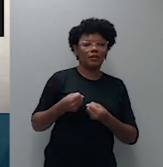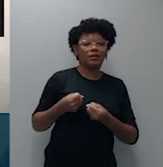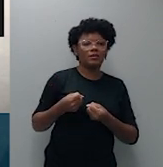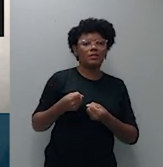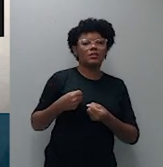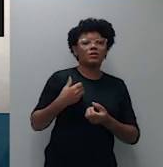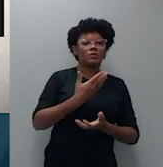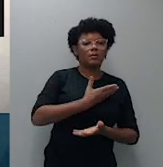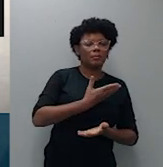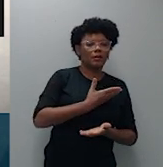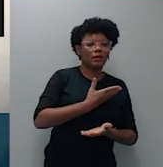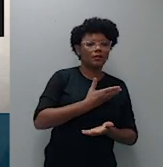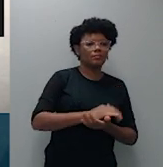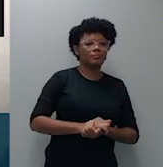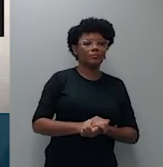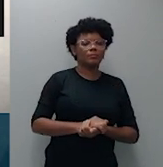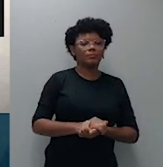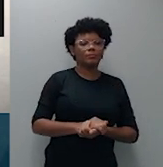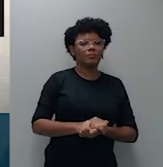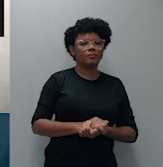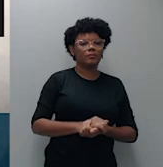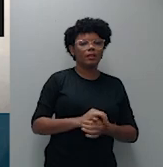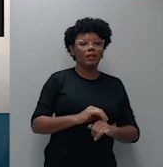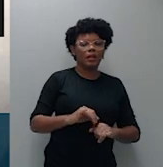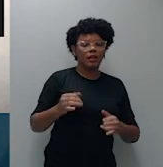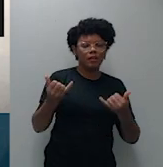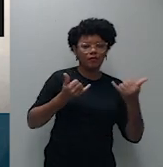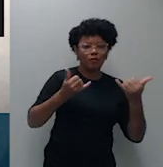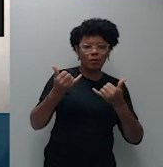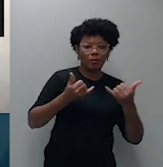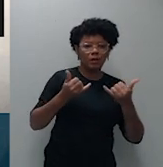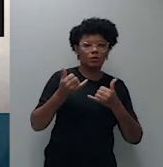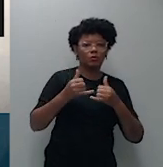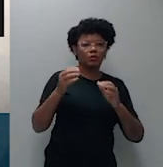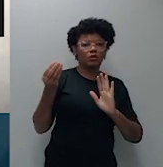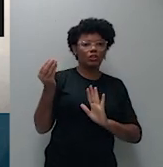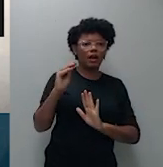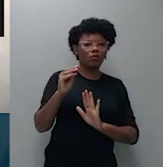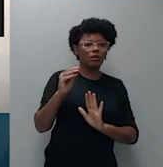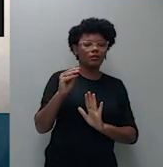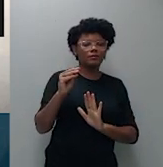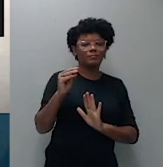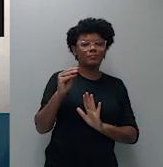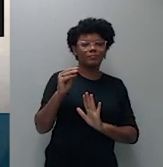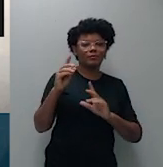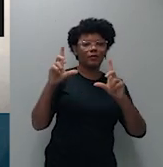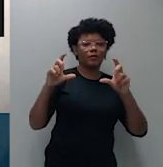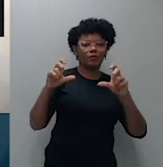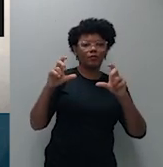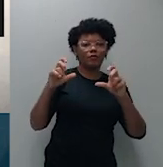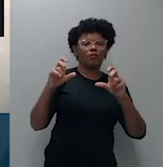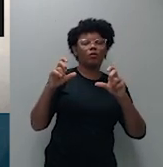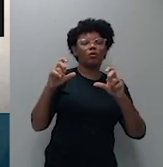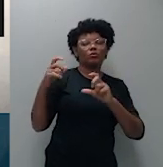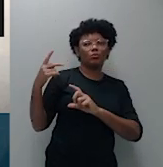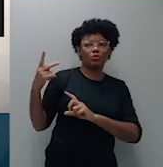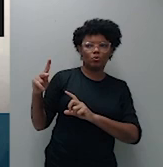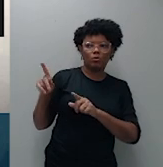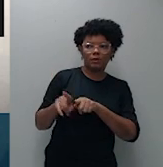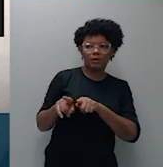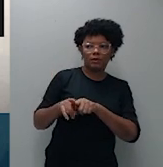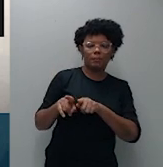telefonema de um seus amigos informando que uma fotografia sua e de seu filho